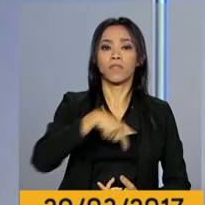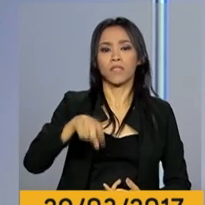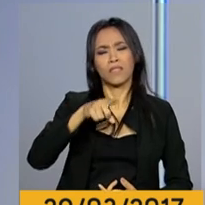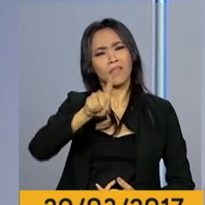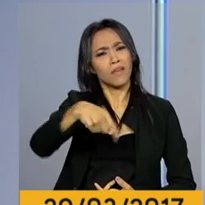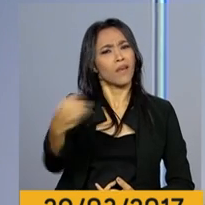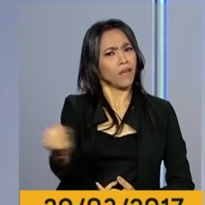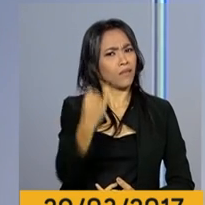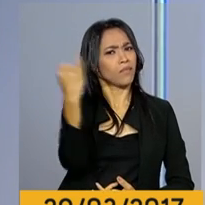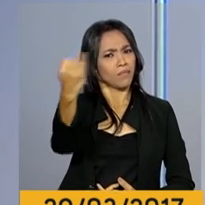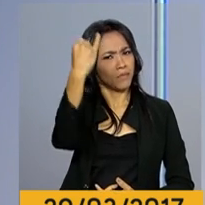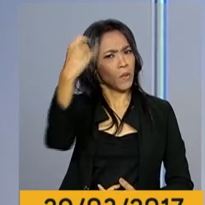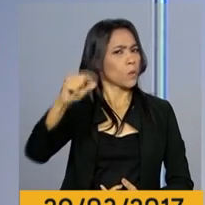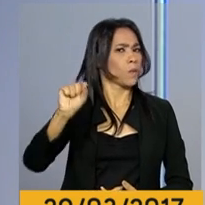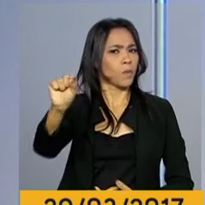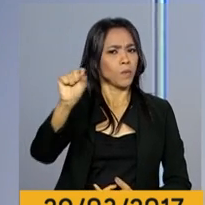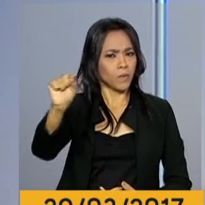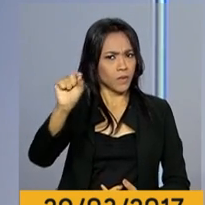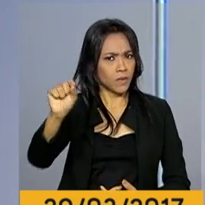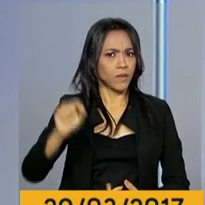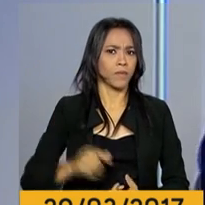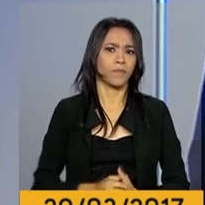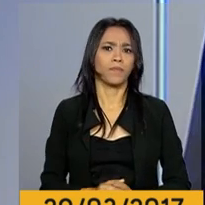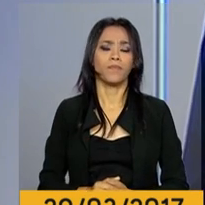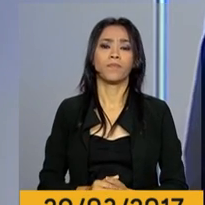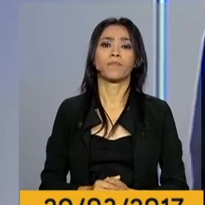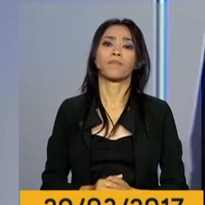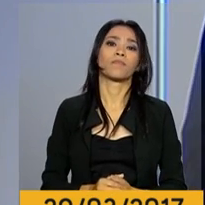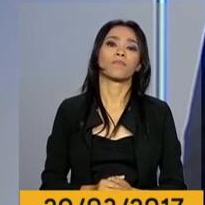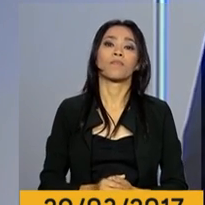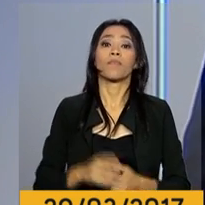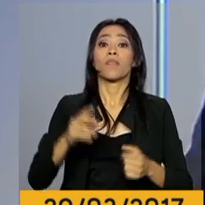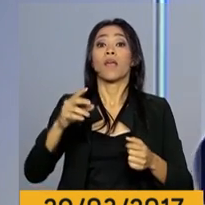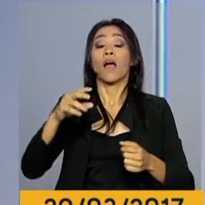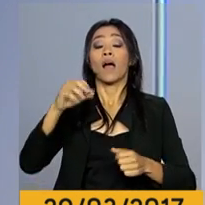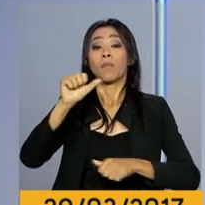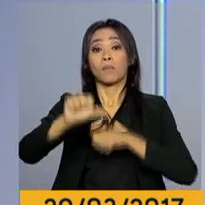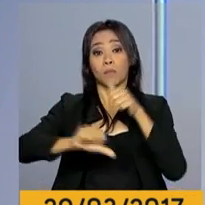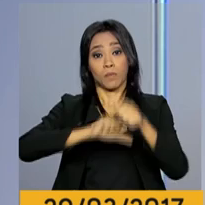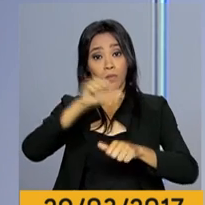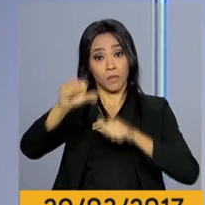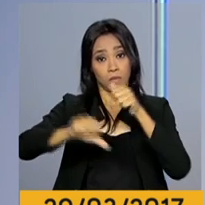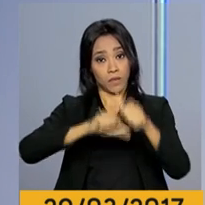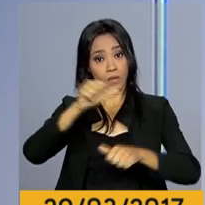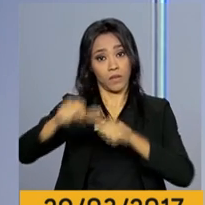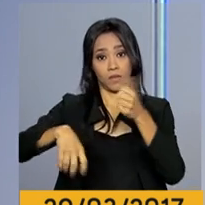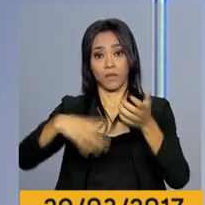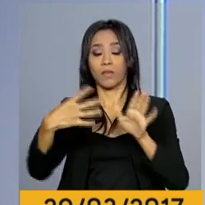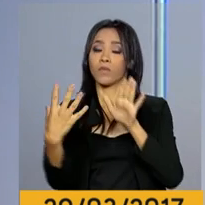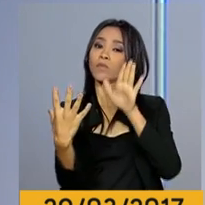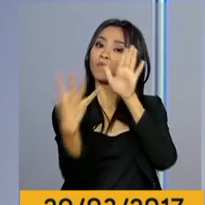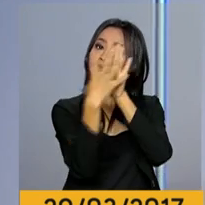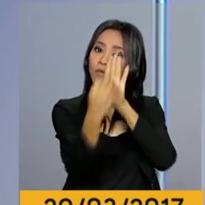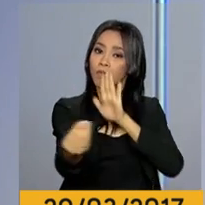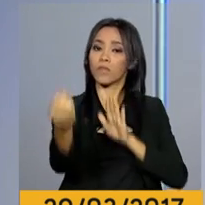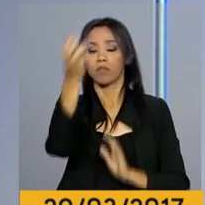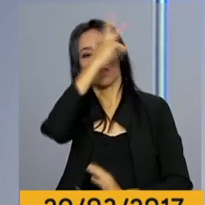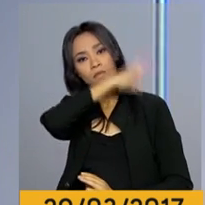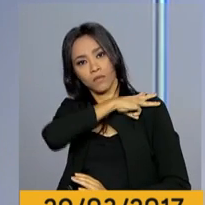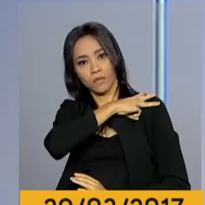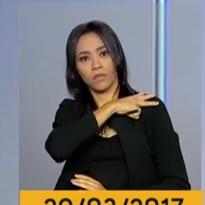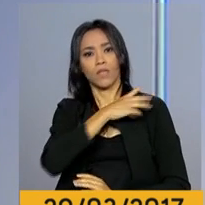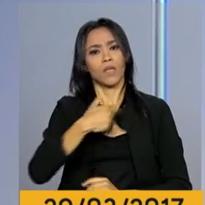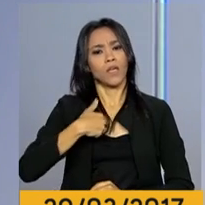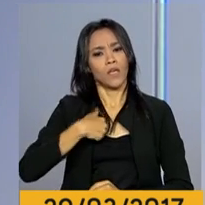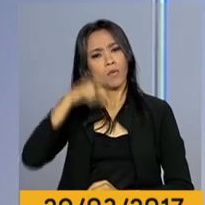relevância que a chamada reforma do ensino médio a reforma no ensino médio eu me lembro eu fui